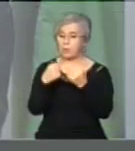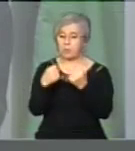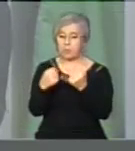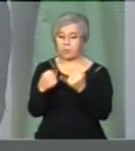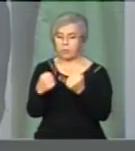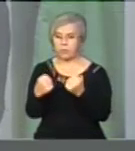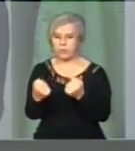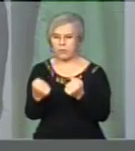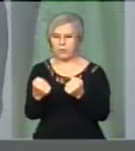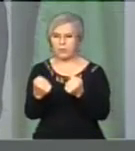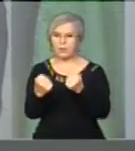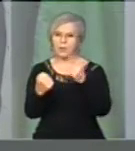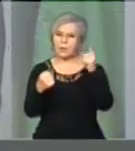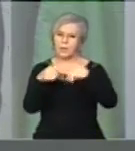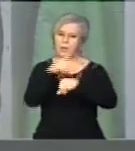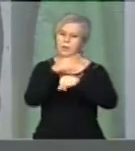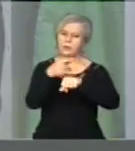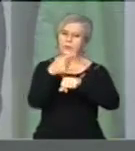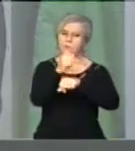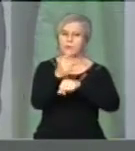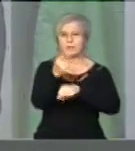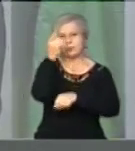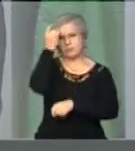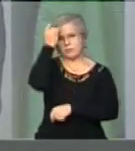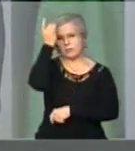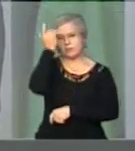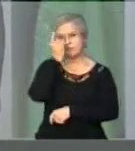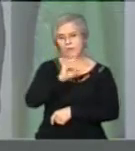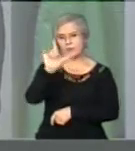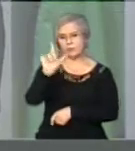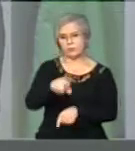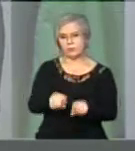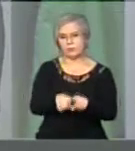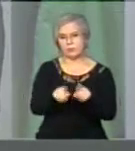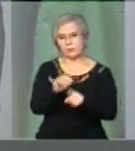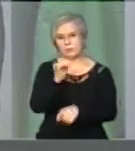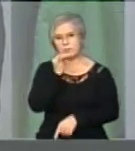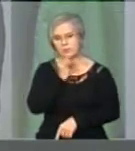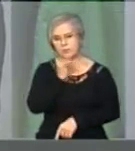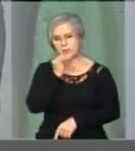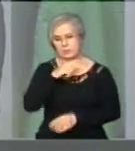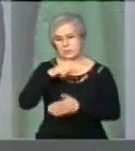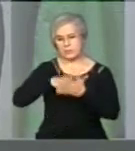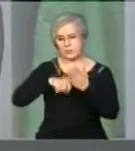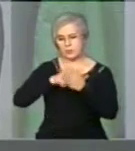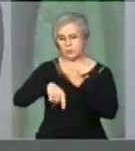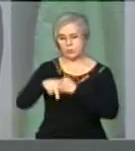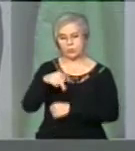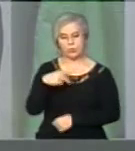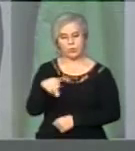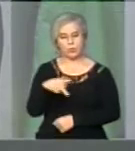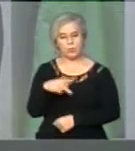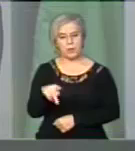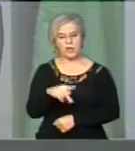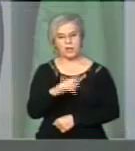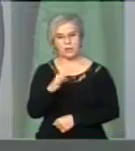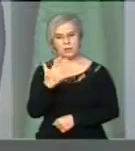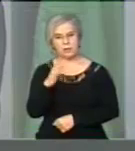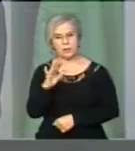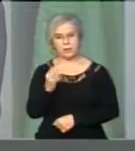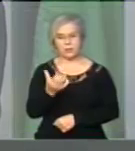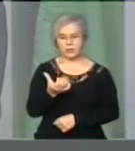sistema tributário bem mais fácil. Para finalizar, eu aqui ilustro, por exemplo, a carga tributária do Paraguai, que gira em torno